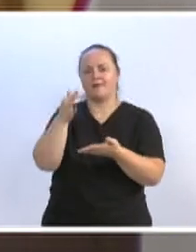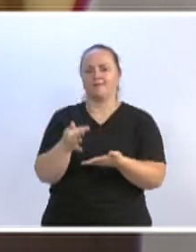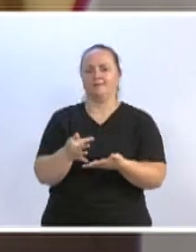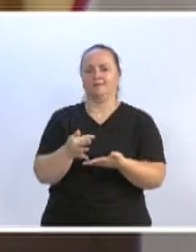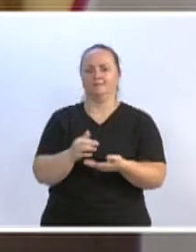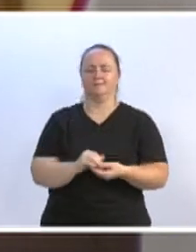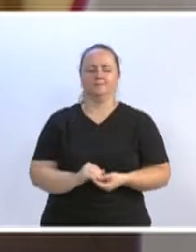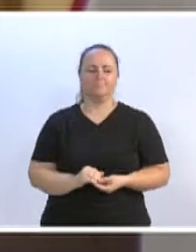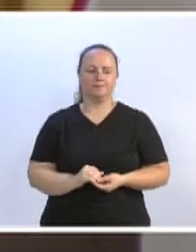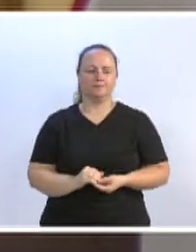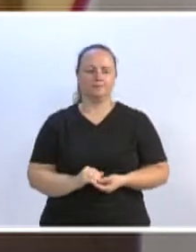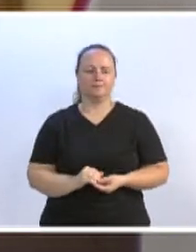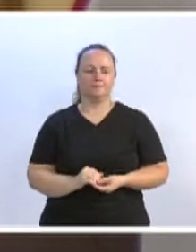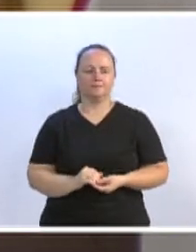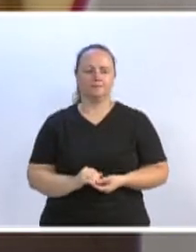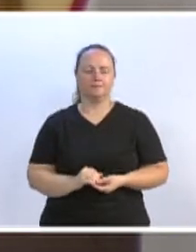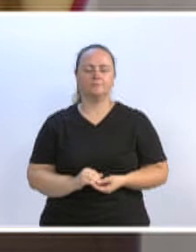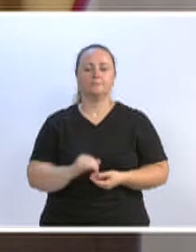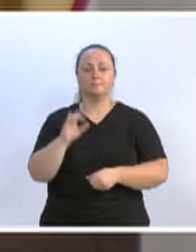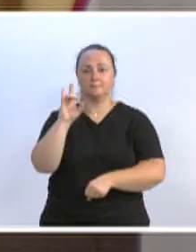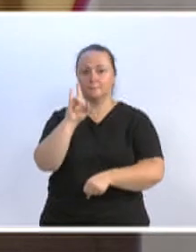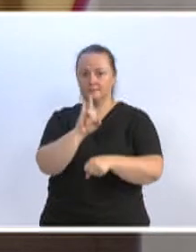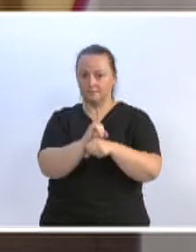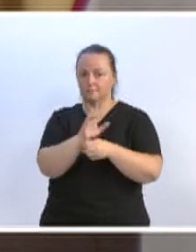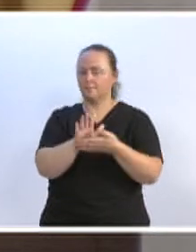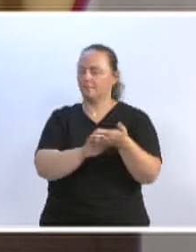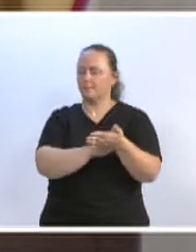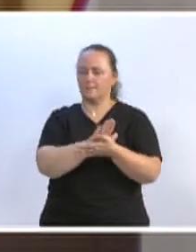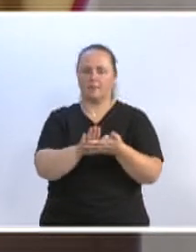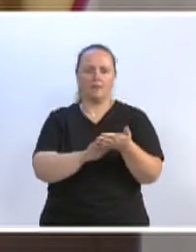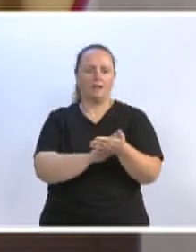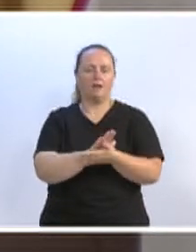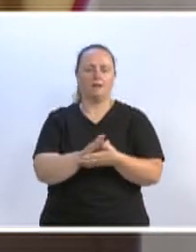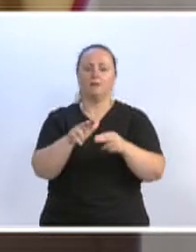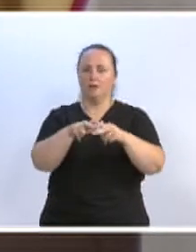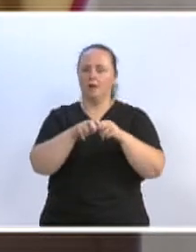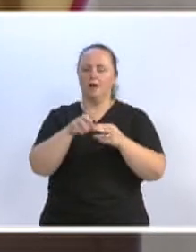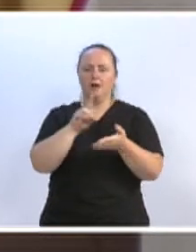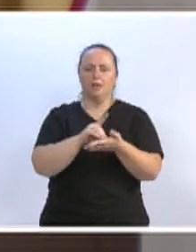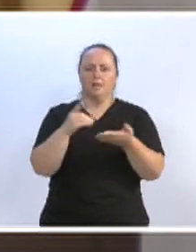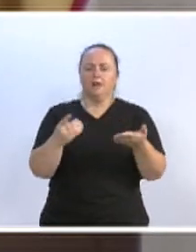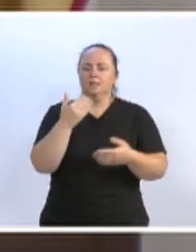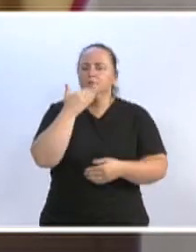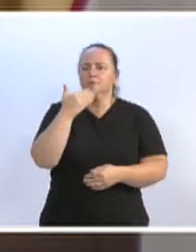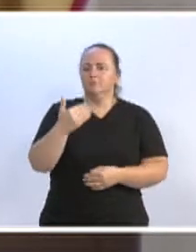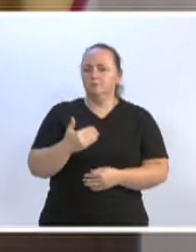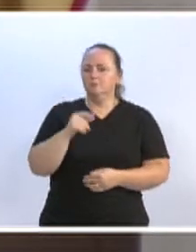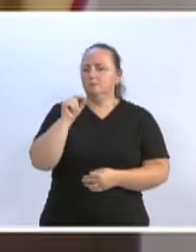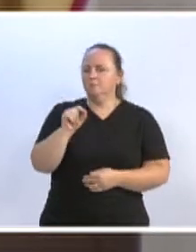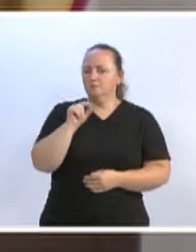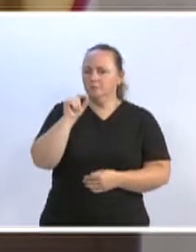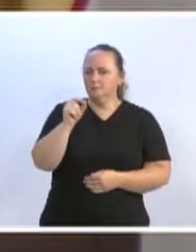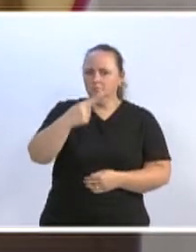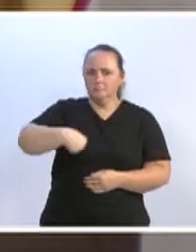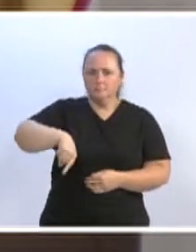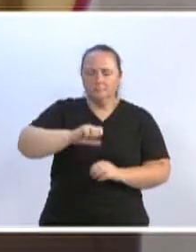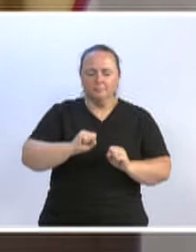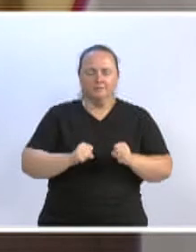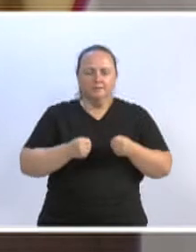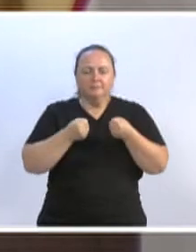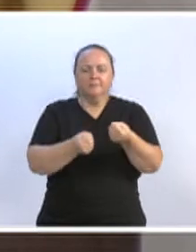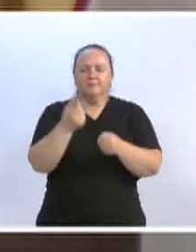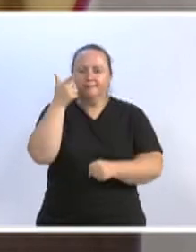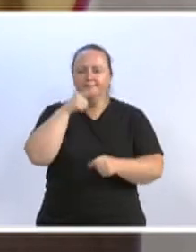adultério, significa que a Bíblia quer me pedir que hoje na sociedade defendamos o